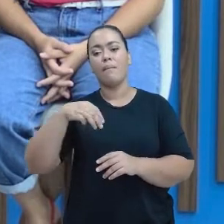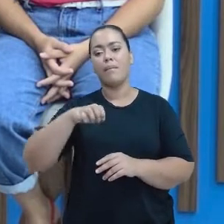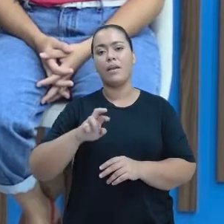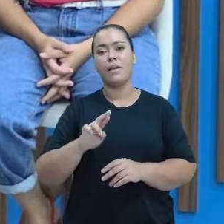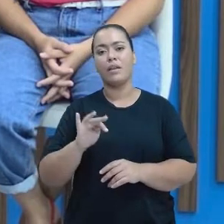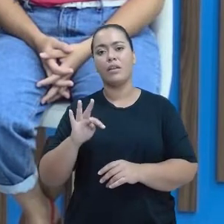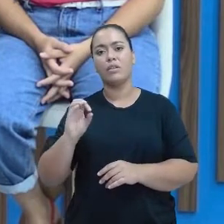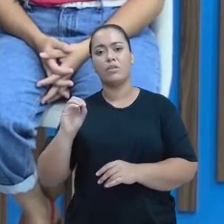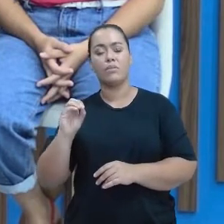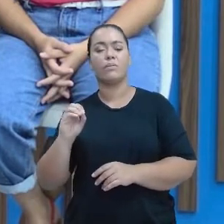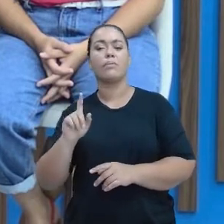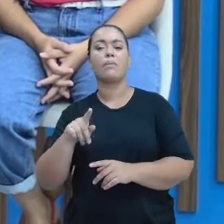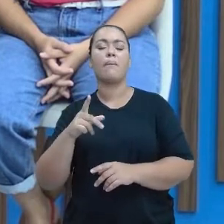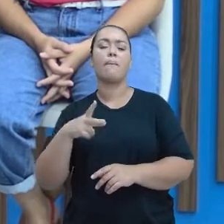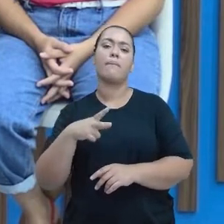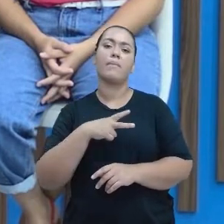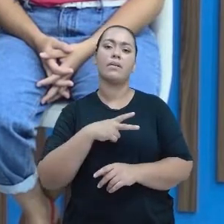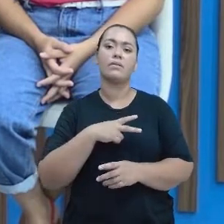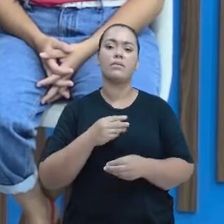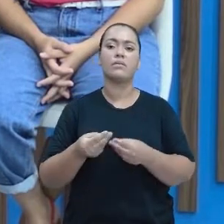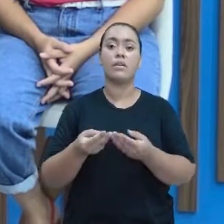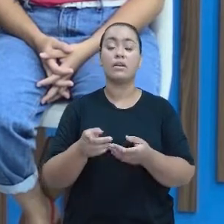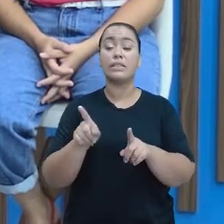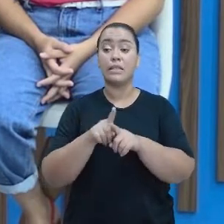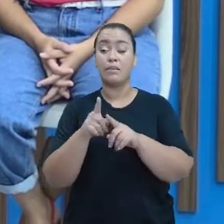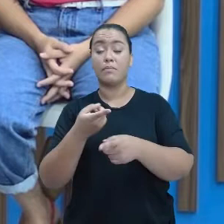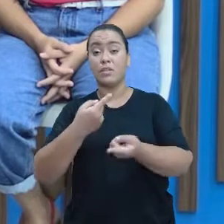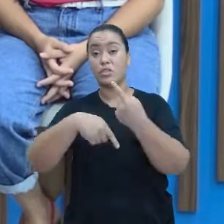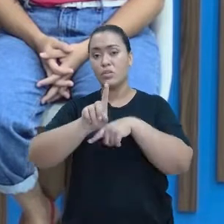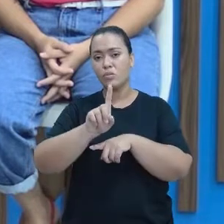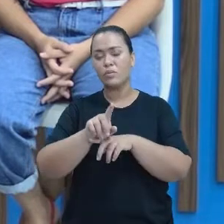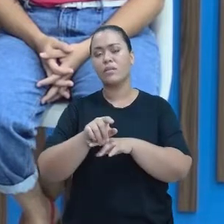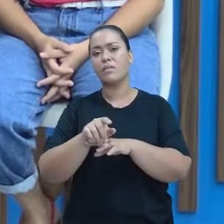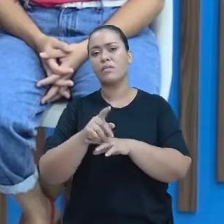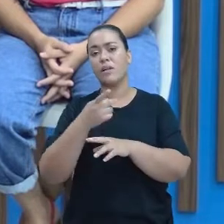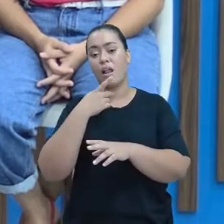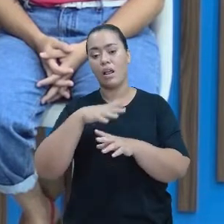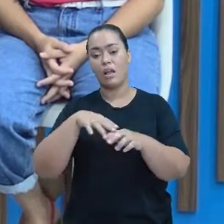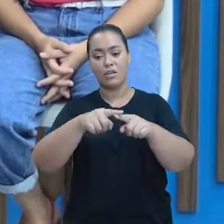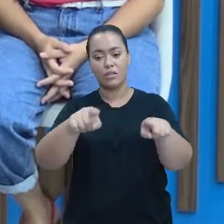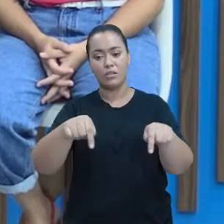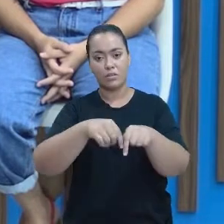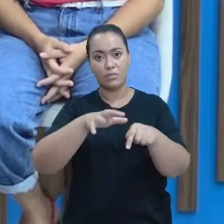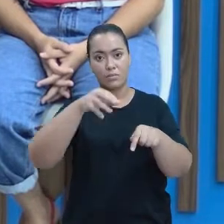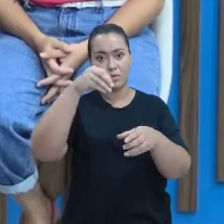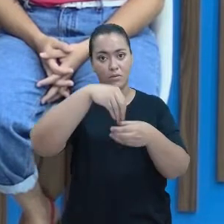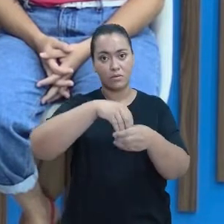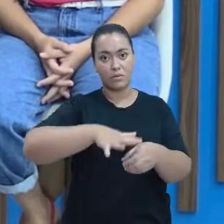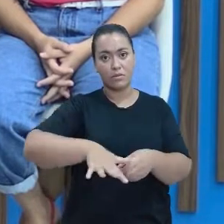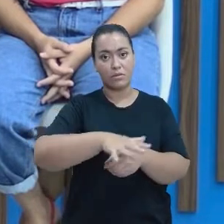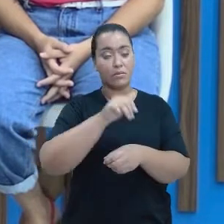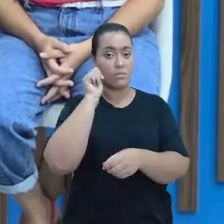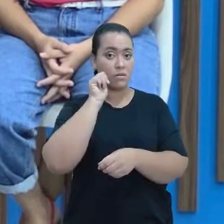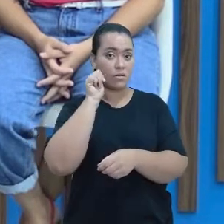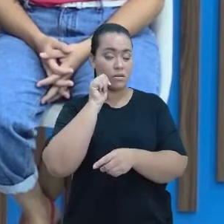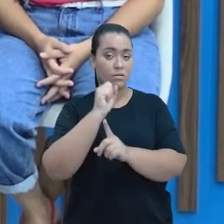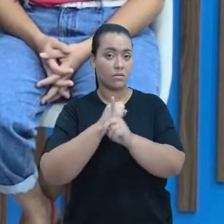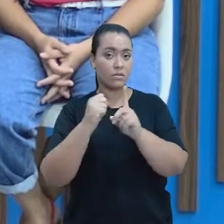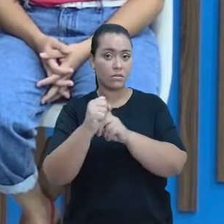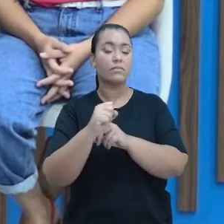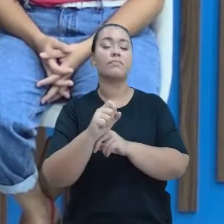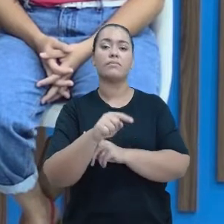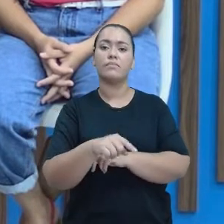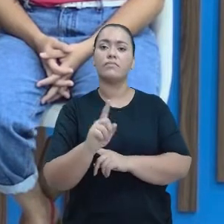da meritocracia, da superação. O espaço das mulheres na sociedade não devem